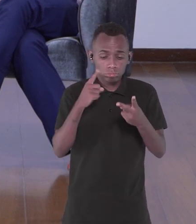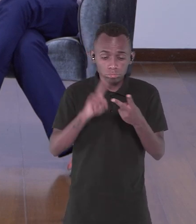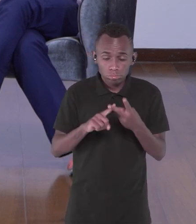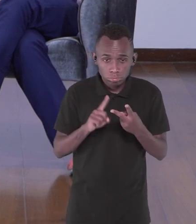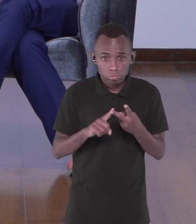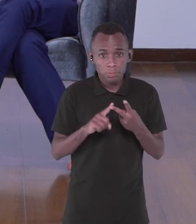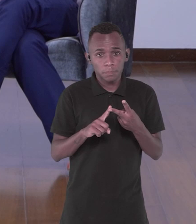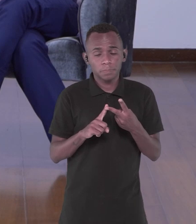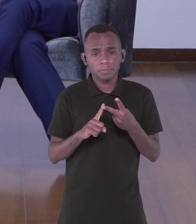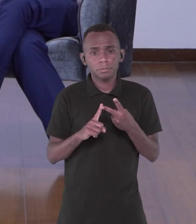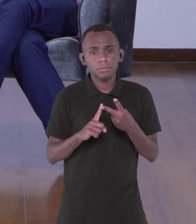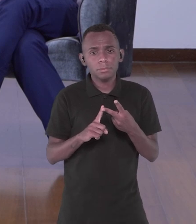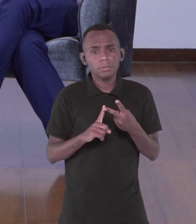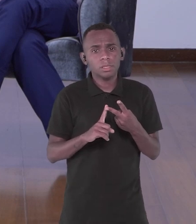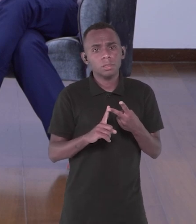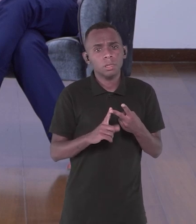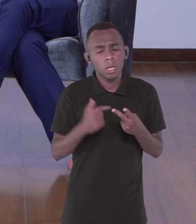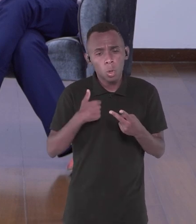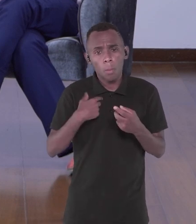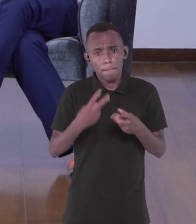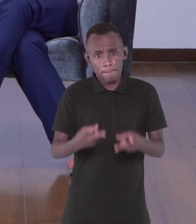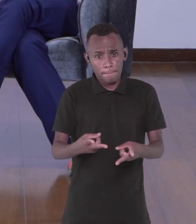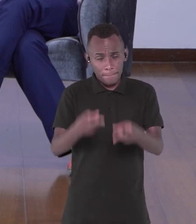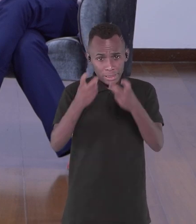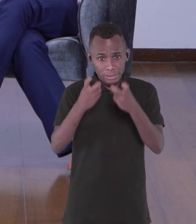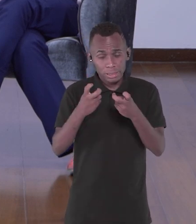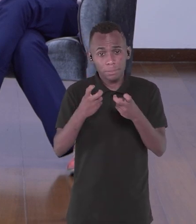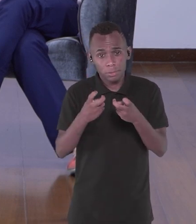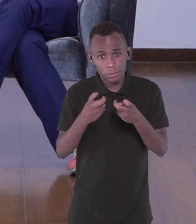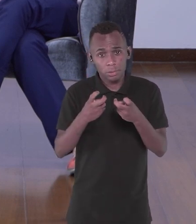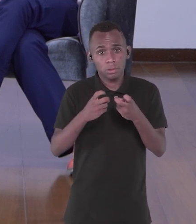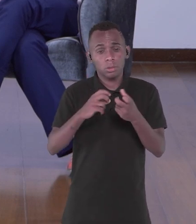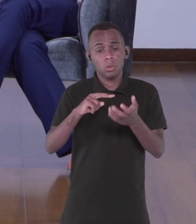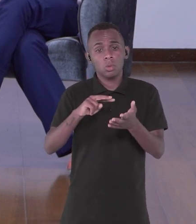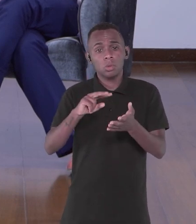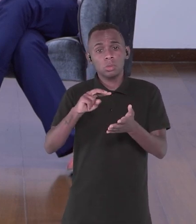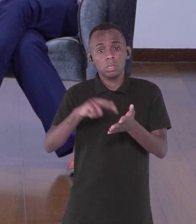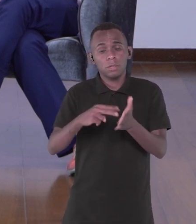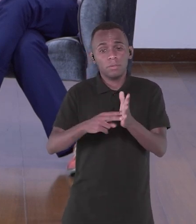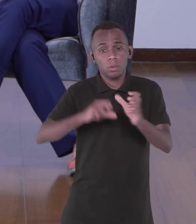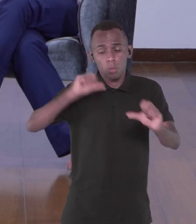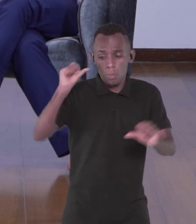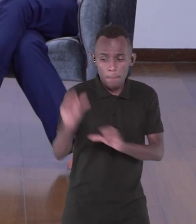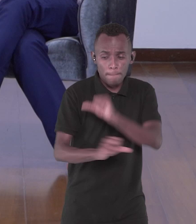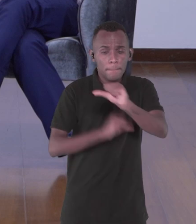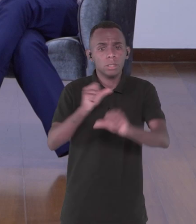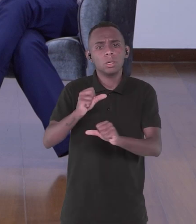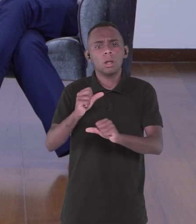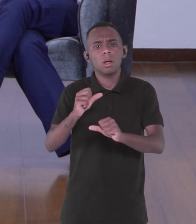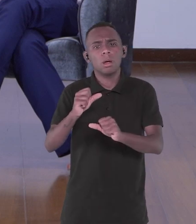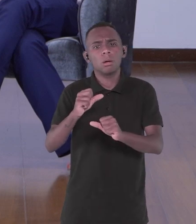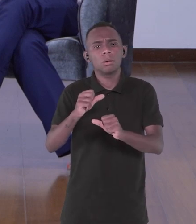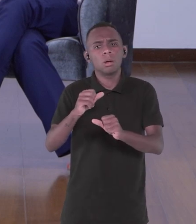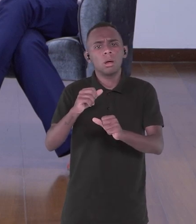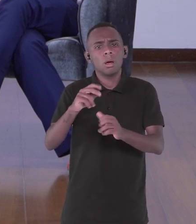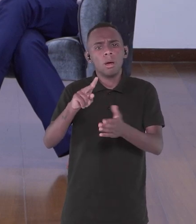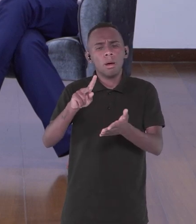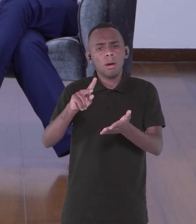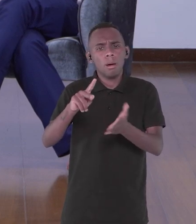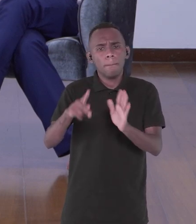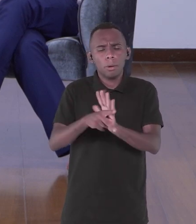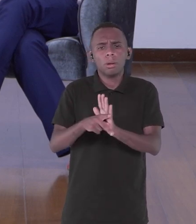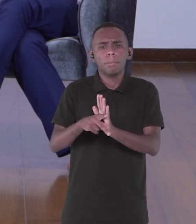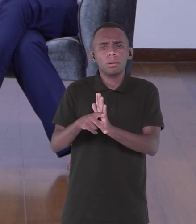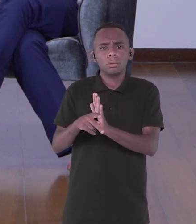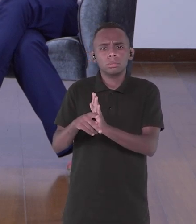algo que eu vejo também acontecendo justamente como uma transformação do próprio consumidor, que é justamente